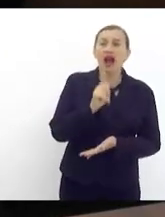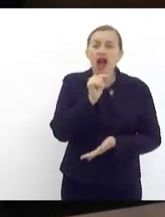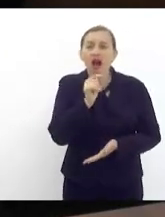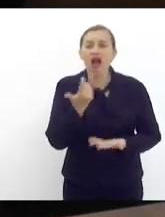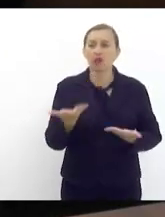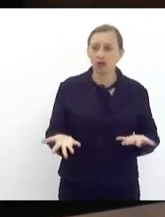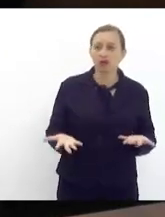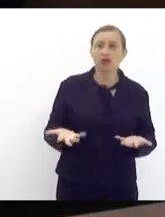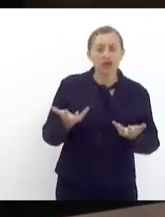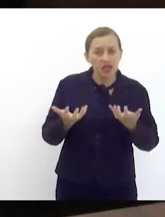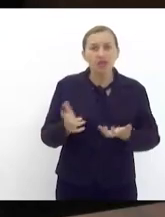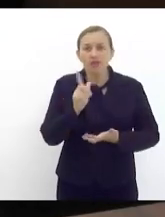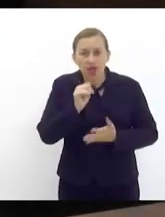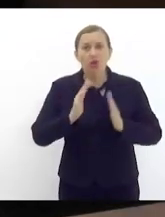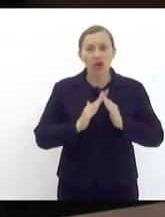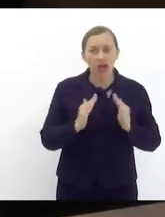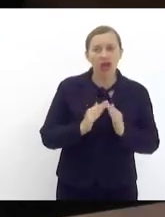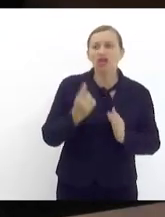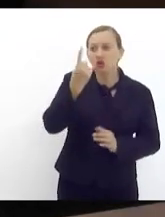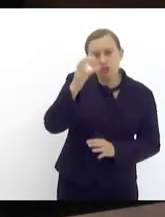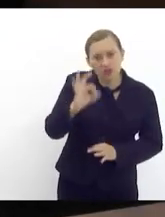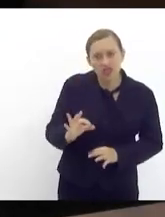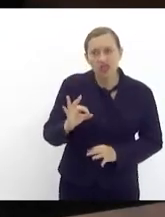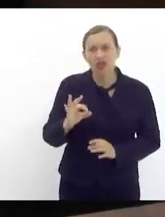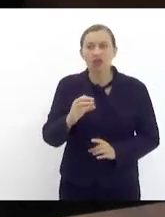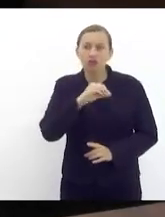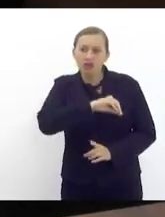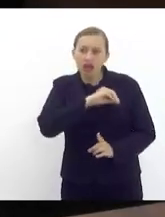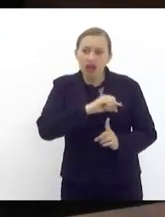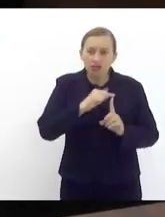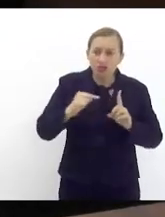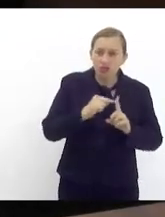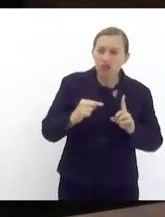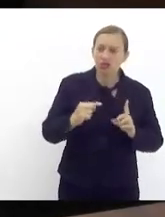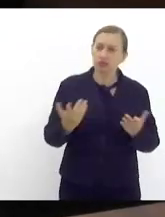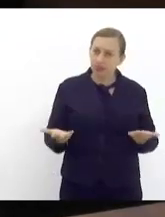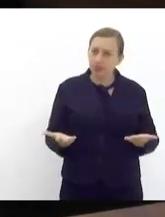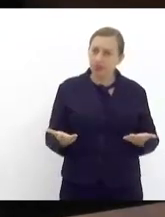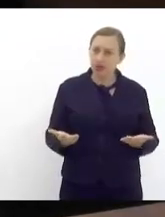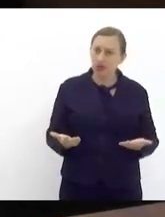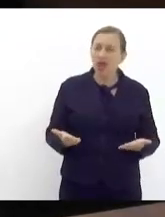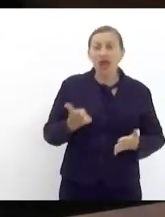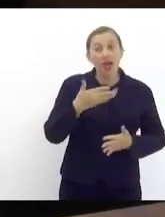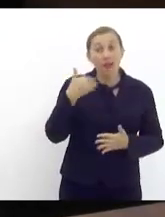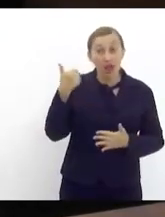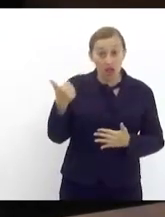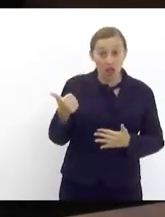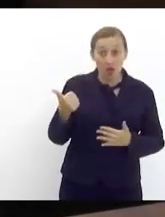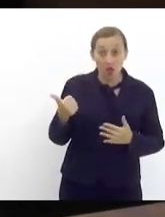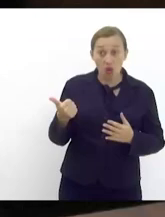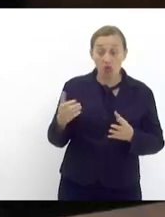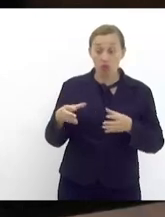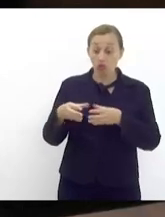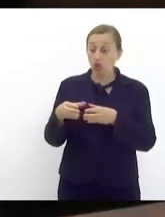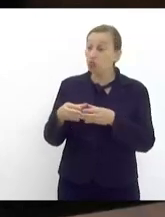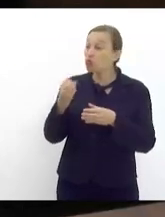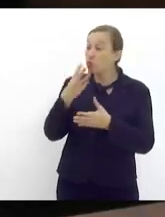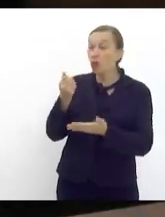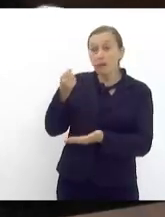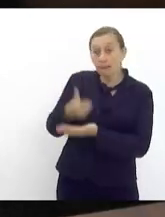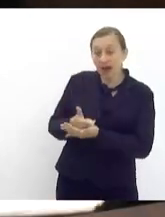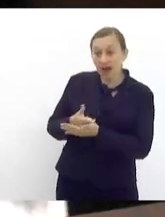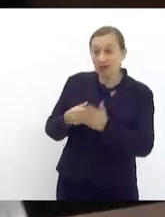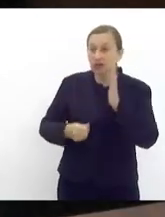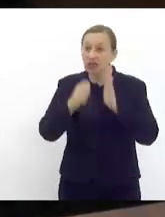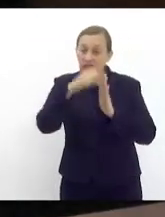ajudou a elaborar o projeto. 1% do salário mínimo cabe no bolso de todo mundo. É melhor uma grande gama contribuir pagando a tarifa social do